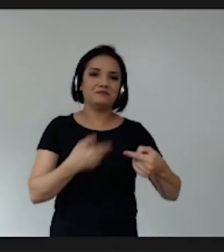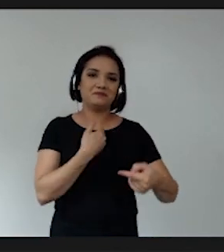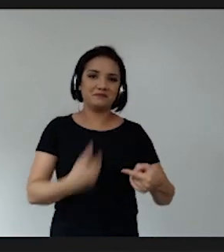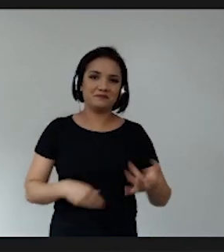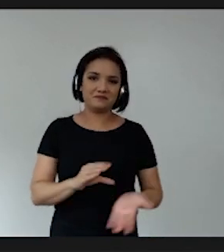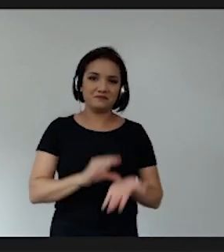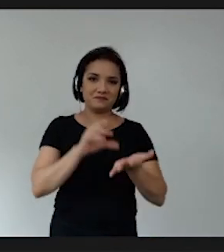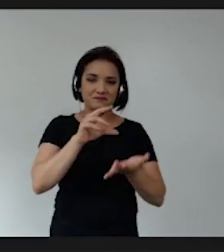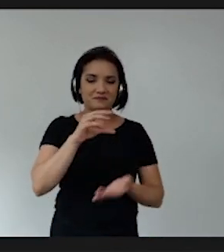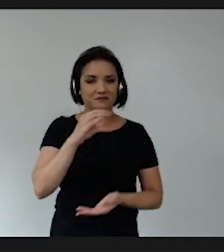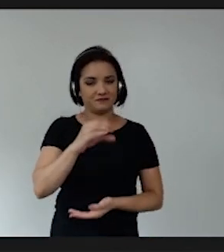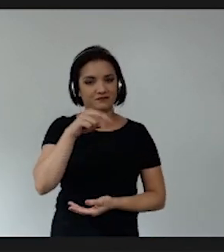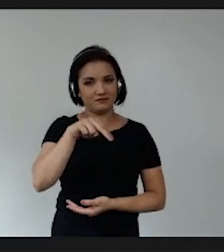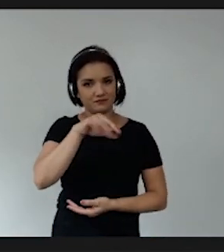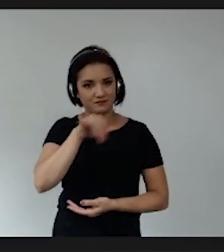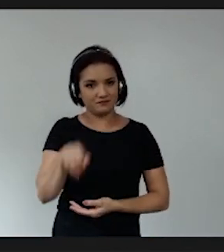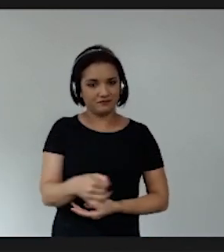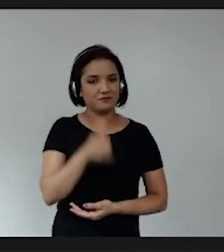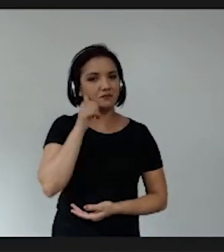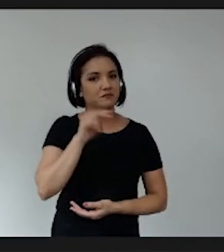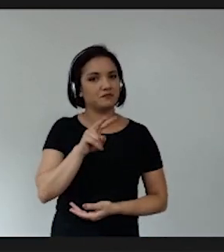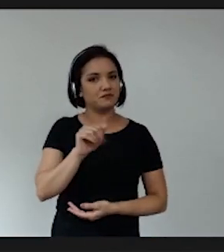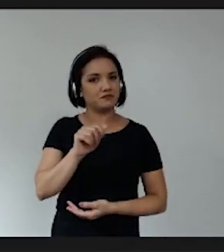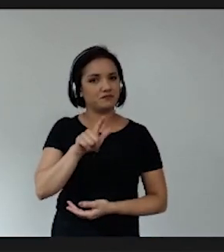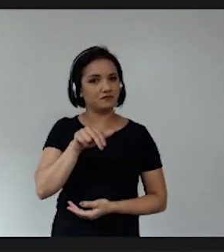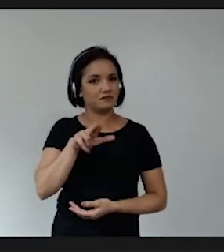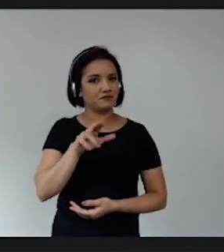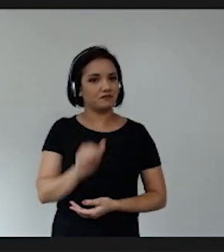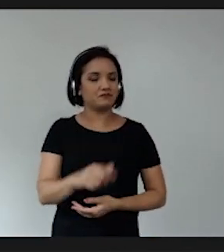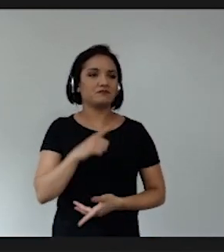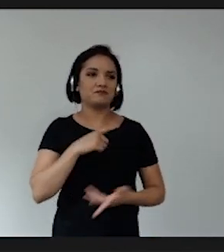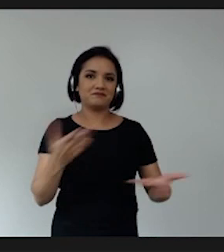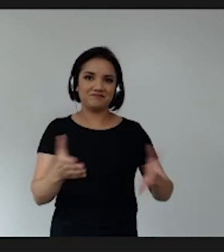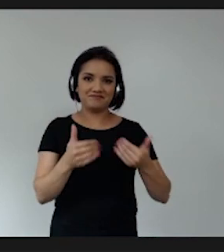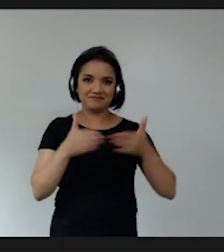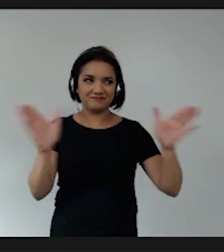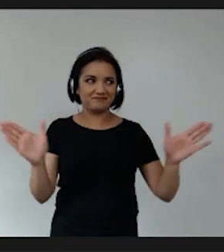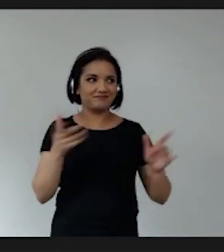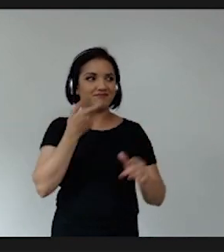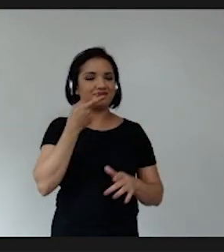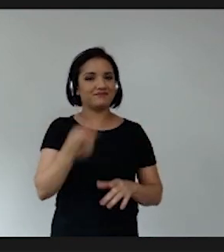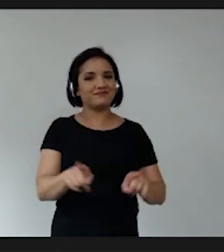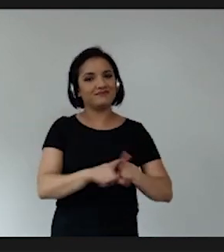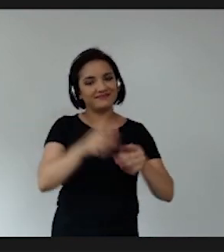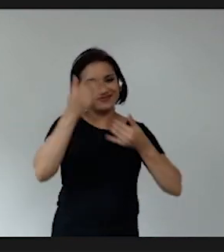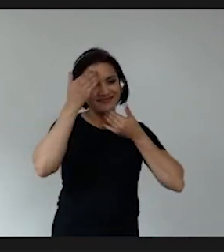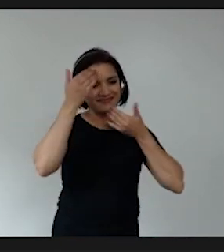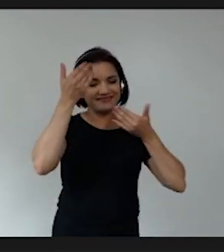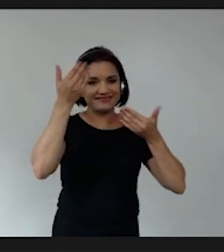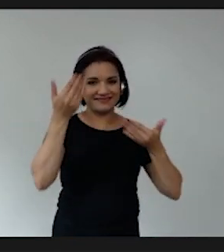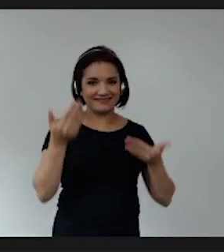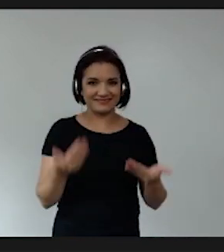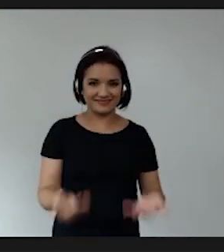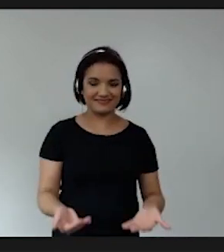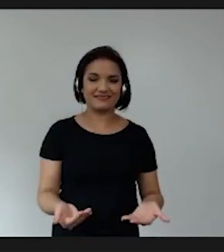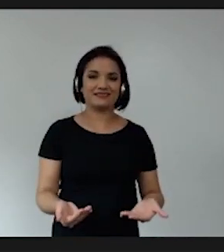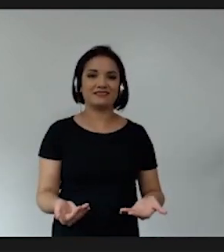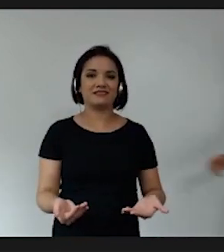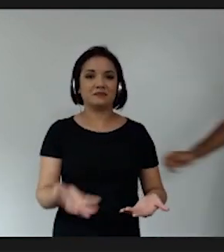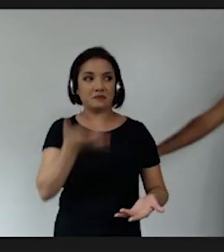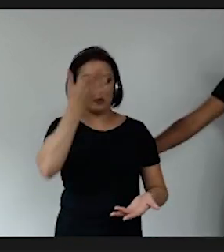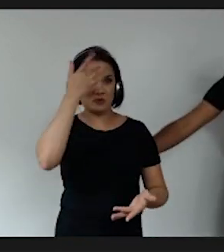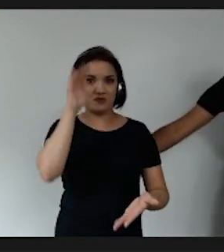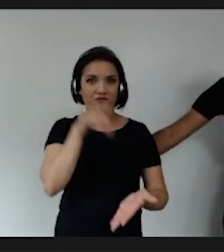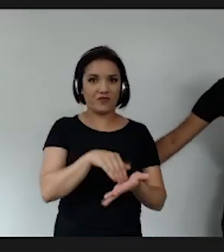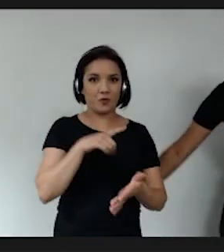Justiça, CNJ. Doutora Valéria tem a palavra, e desde já agradecendo, não sei se ao final